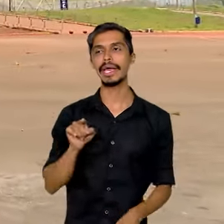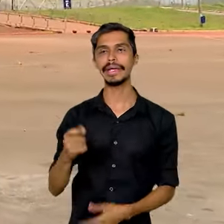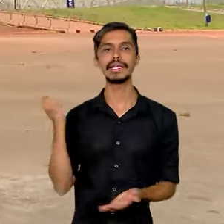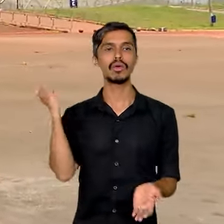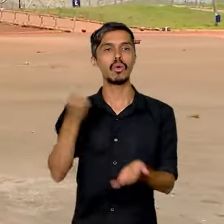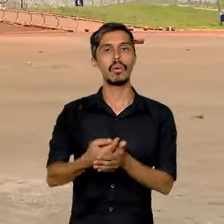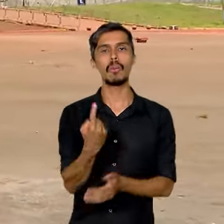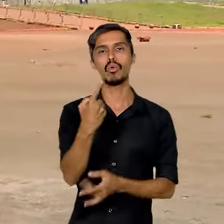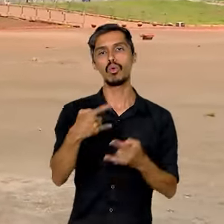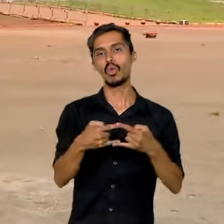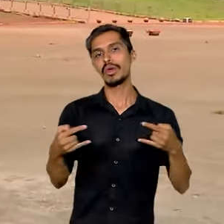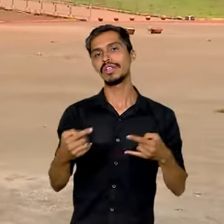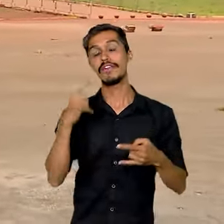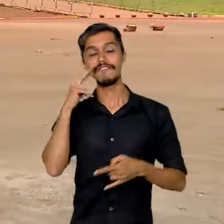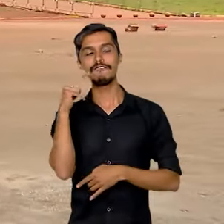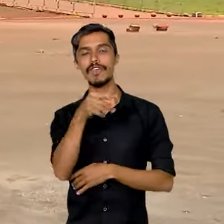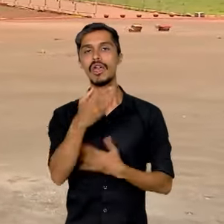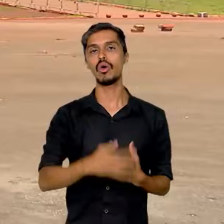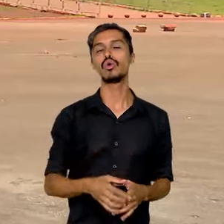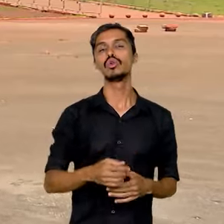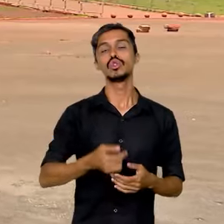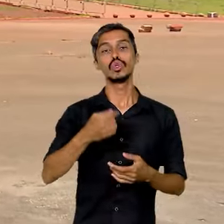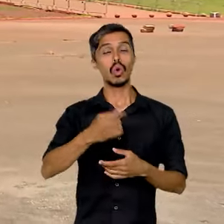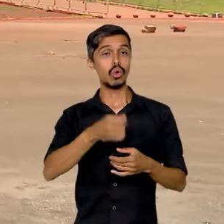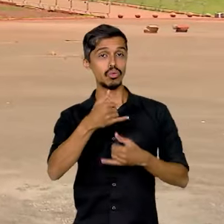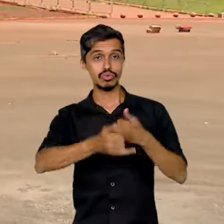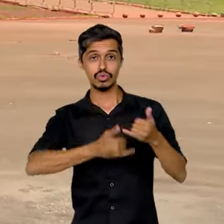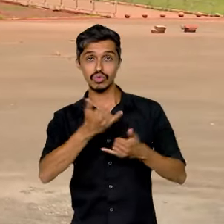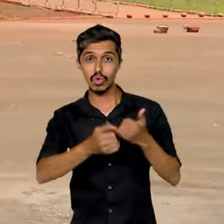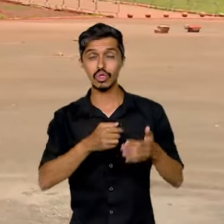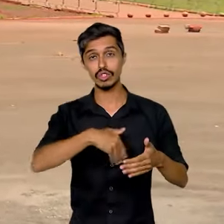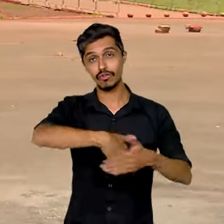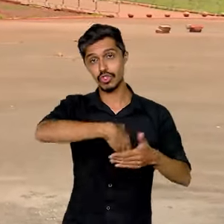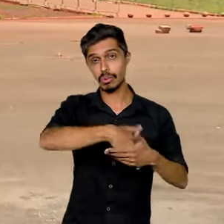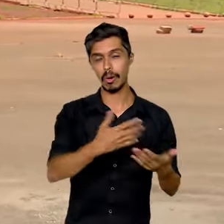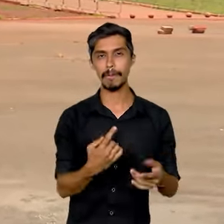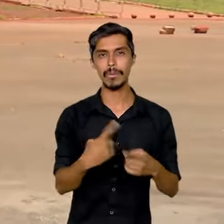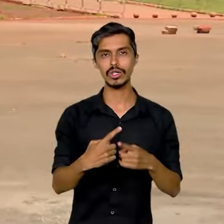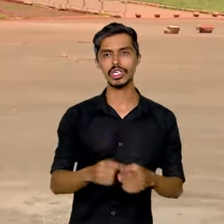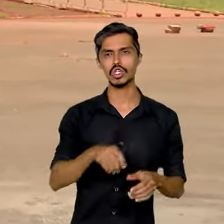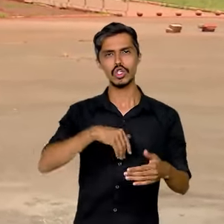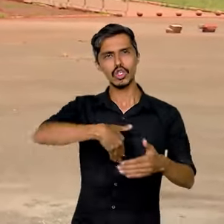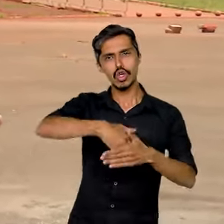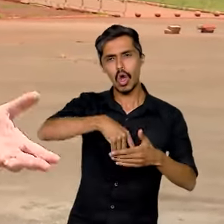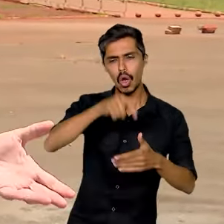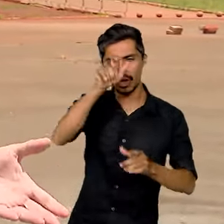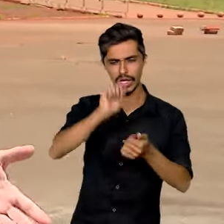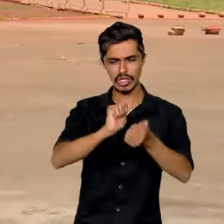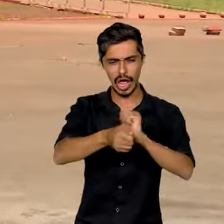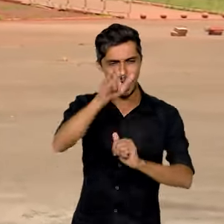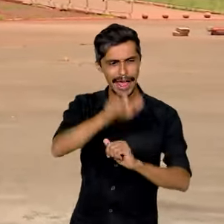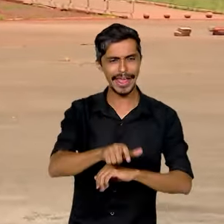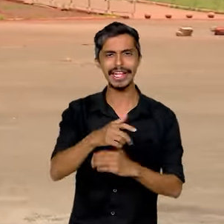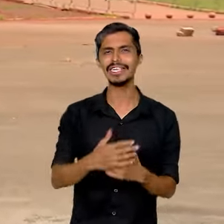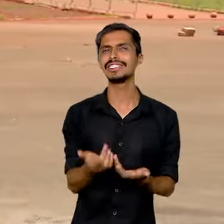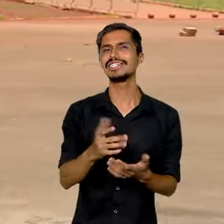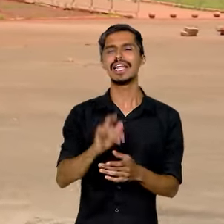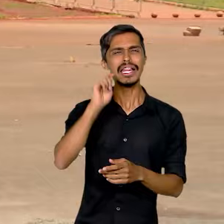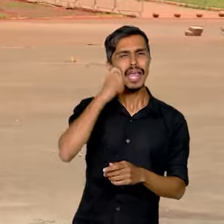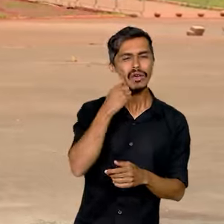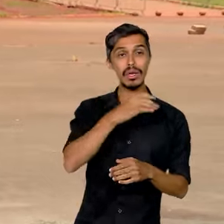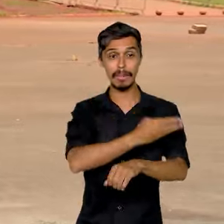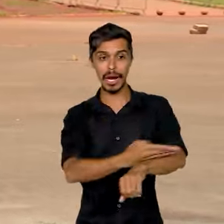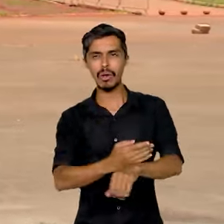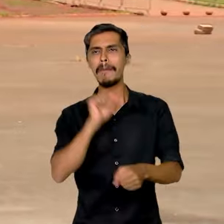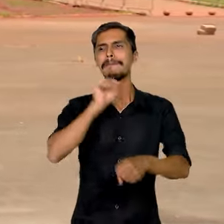ter comprado um ingresso para ver um jogo de futebol? Por que jogadores negros e brancos não param de jogar em protesto?